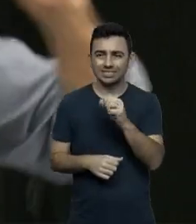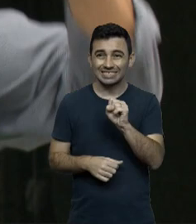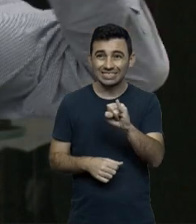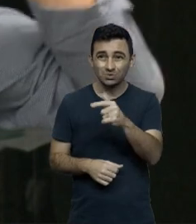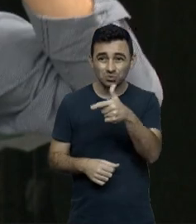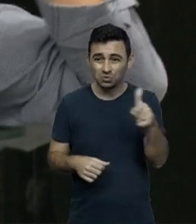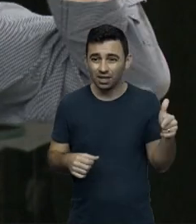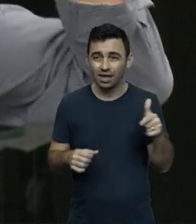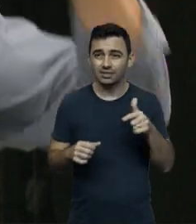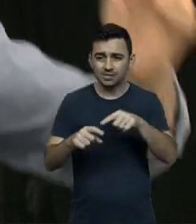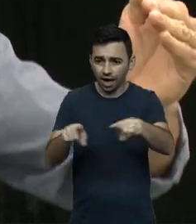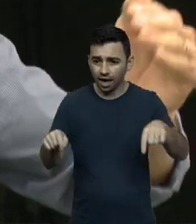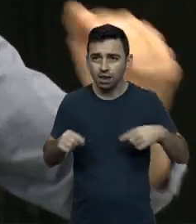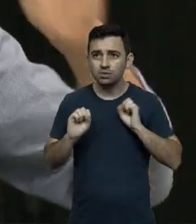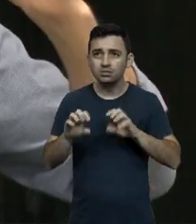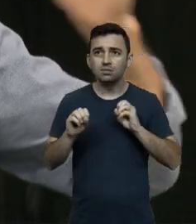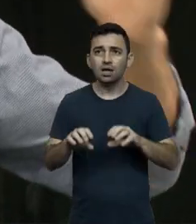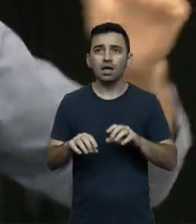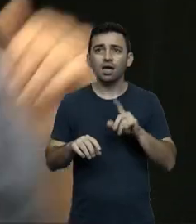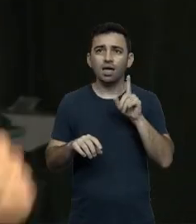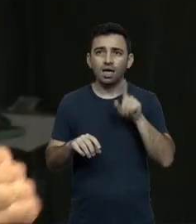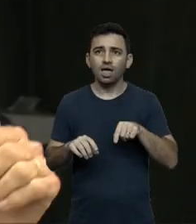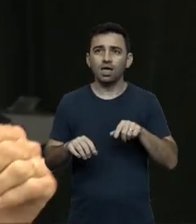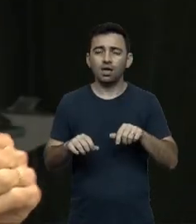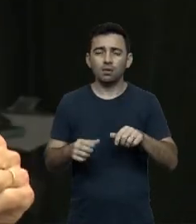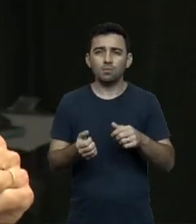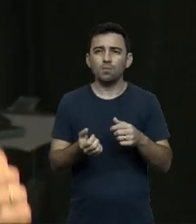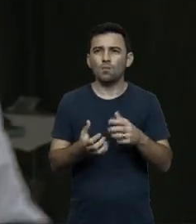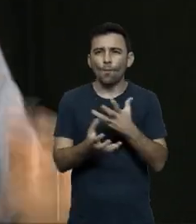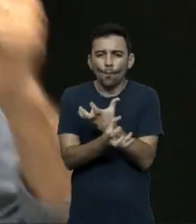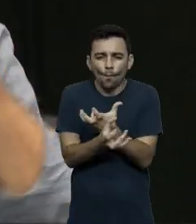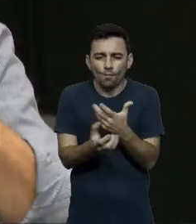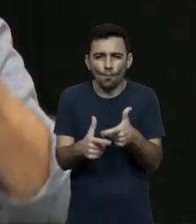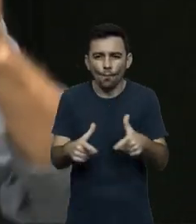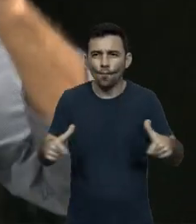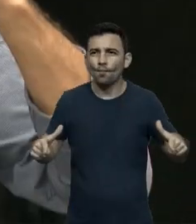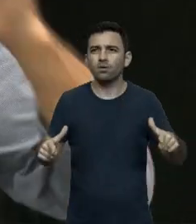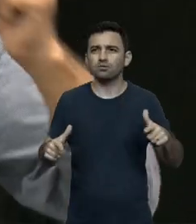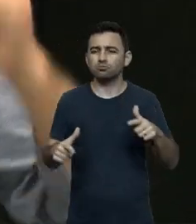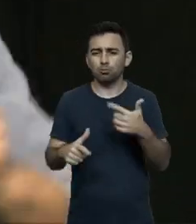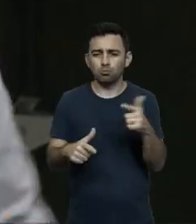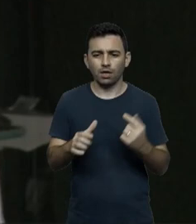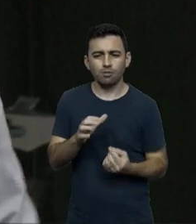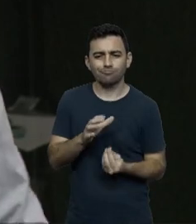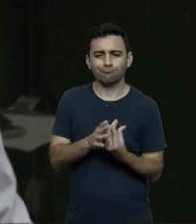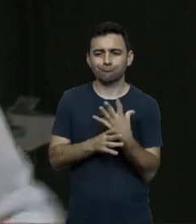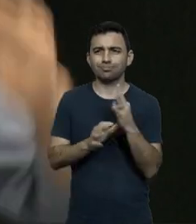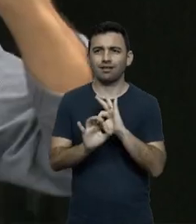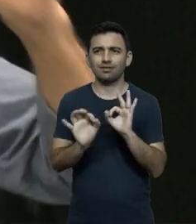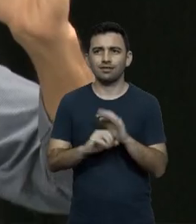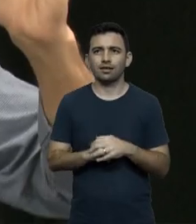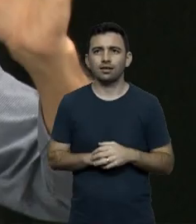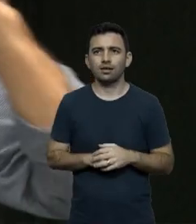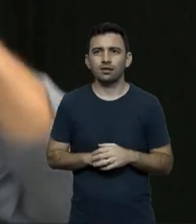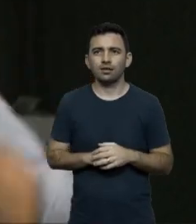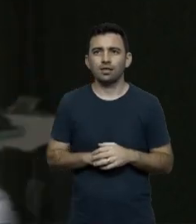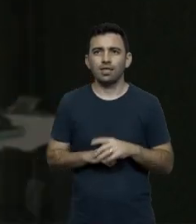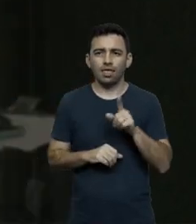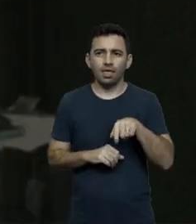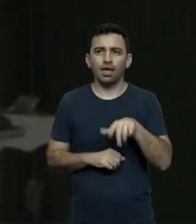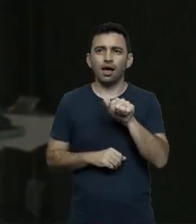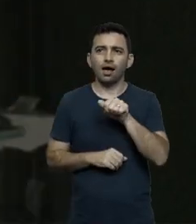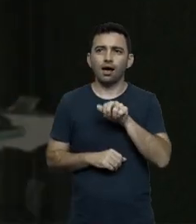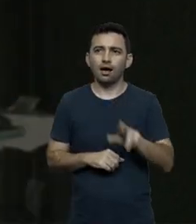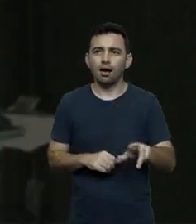é um solo infértil e o professor sem aula é um ar